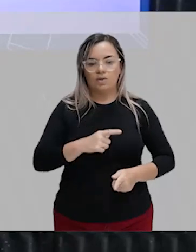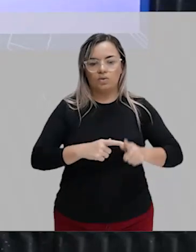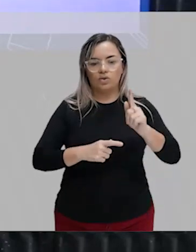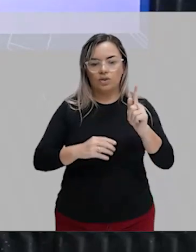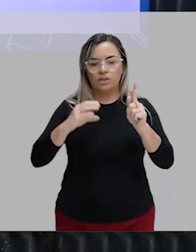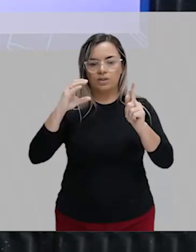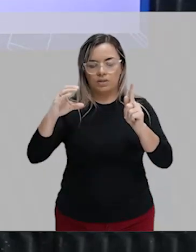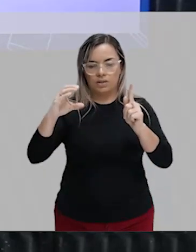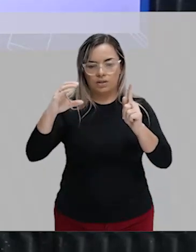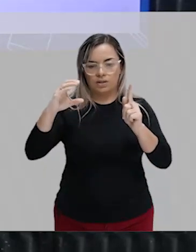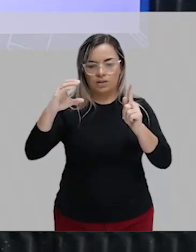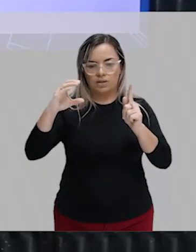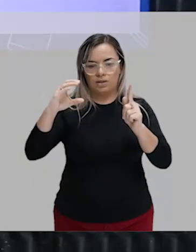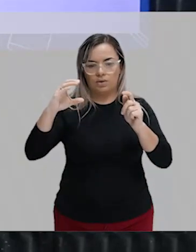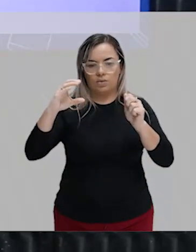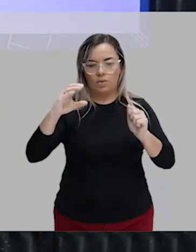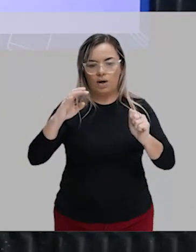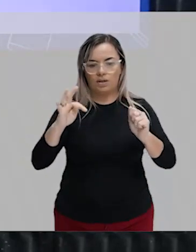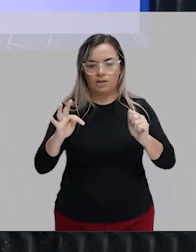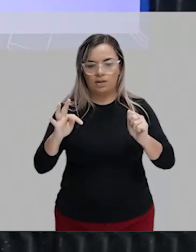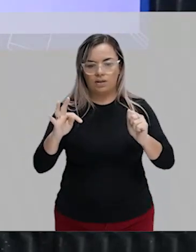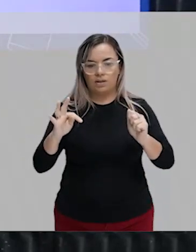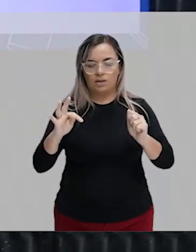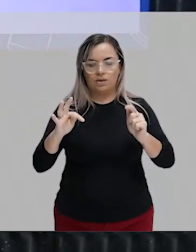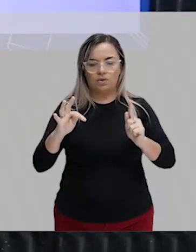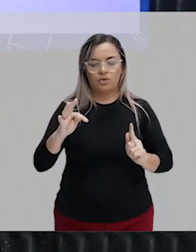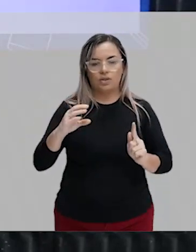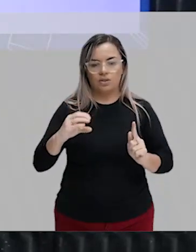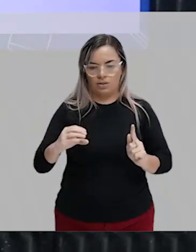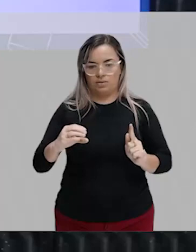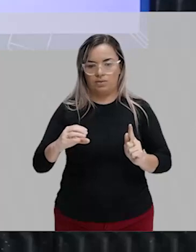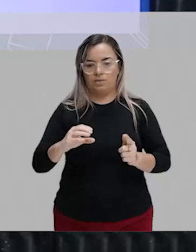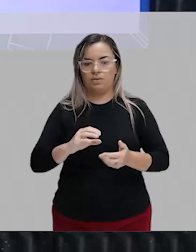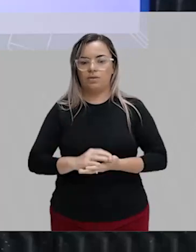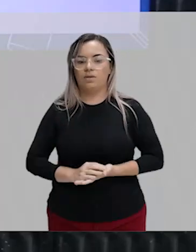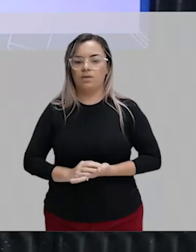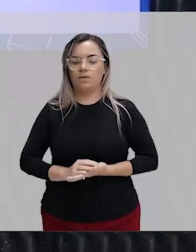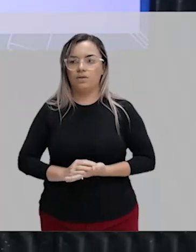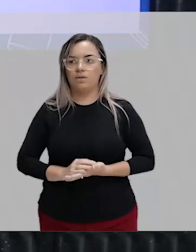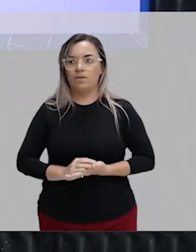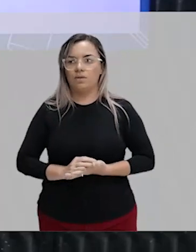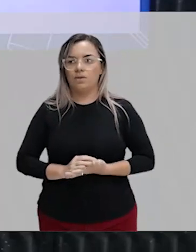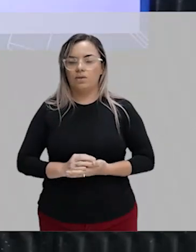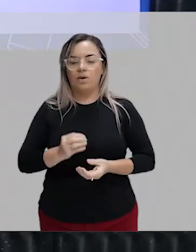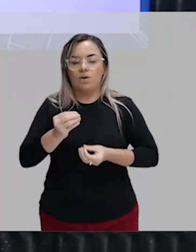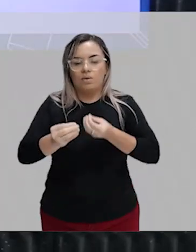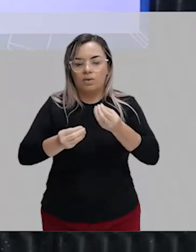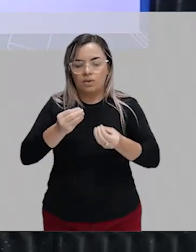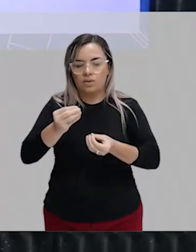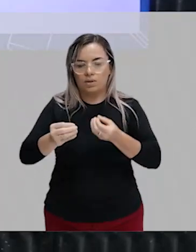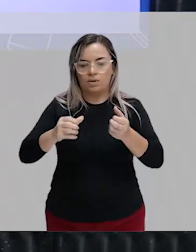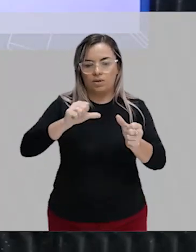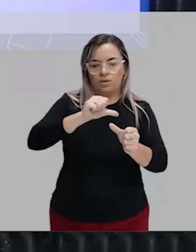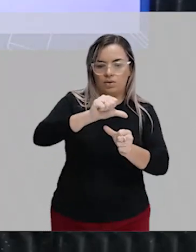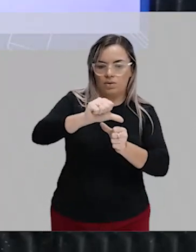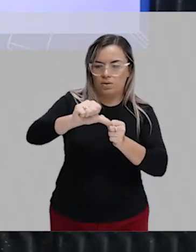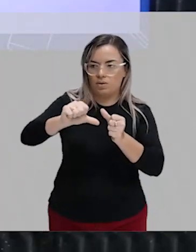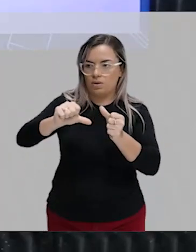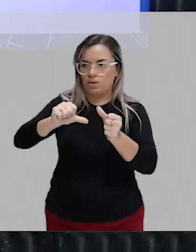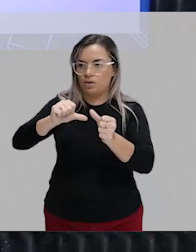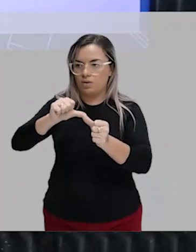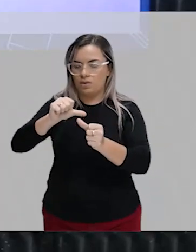Aqui, ele vai resultar numa hemoglobina normal. Percebam que como eu mudei